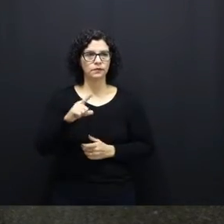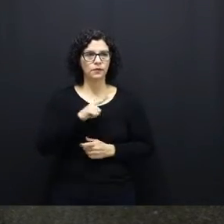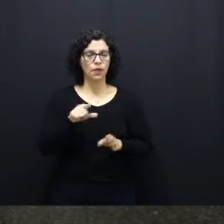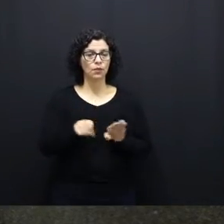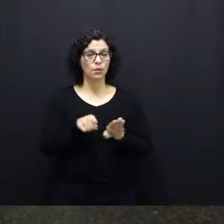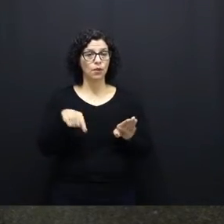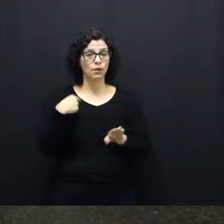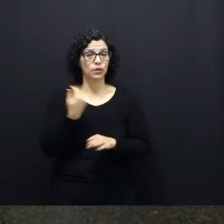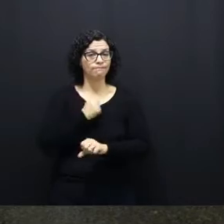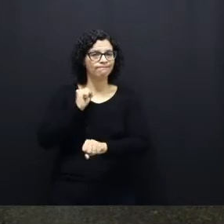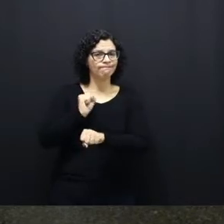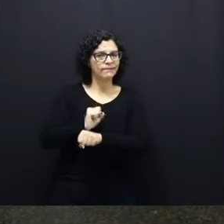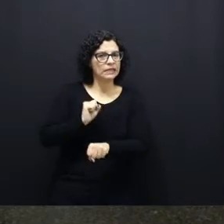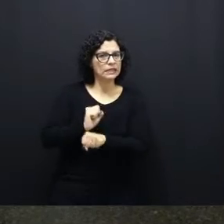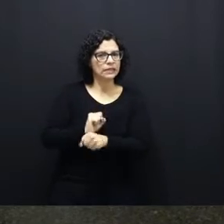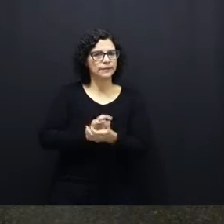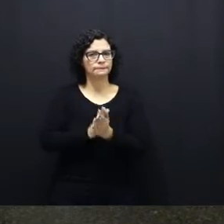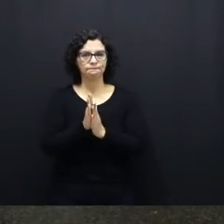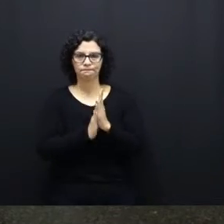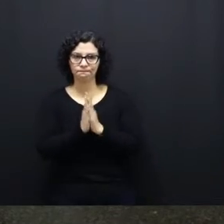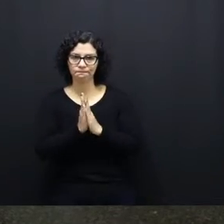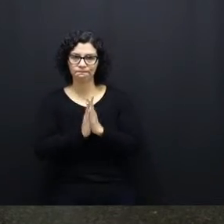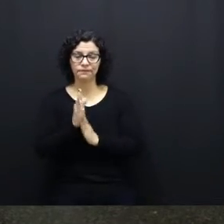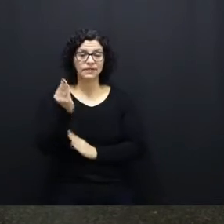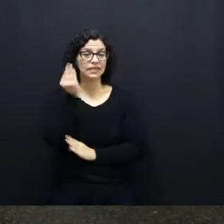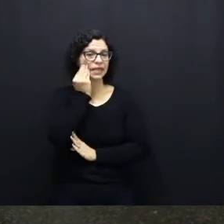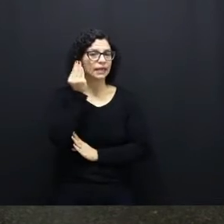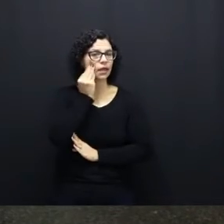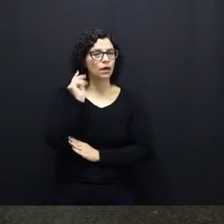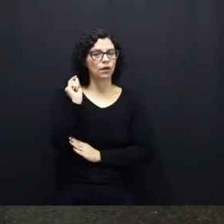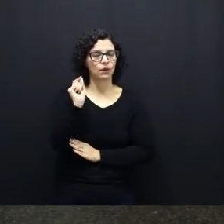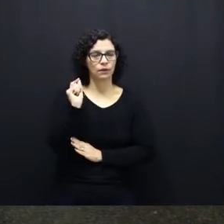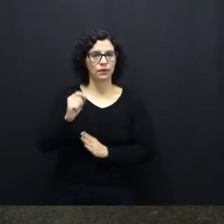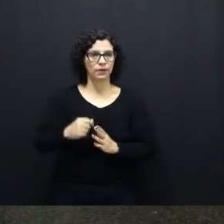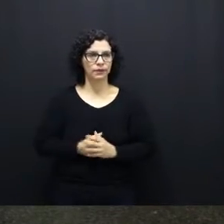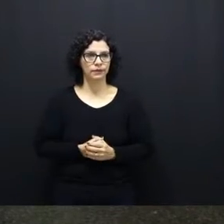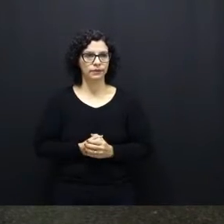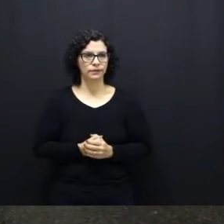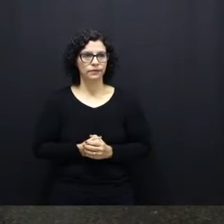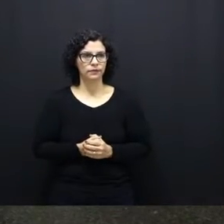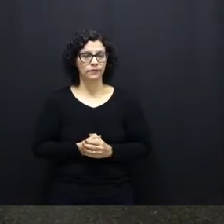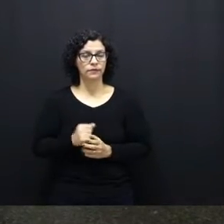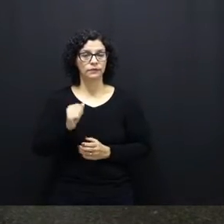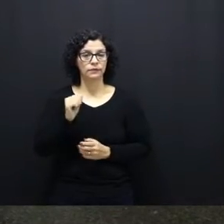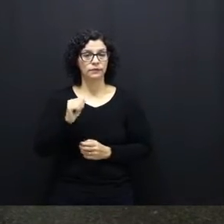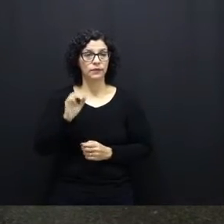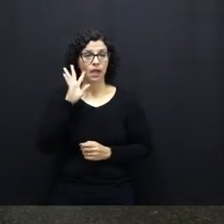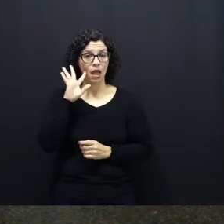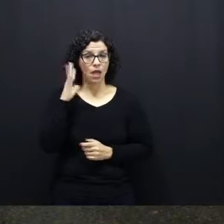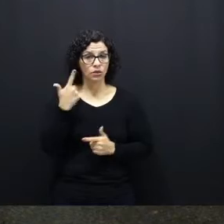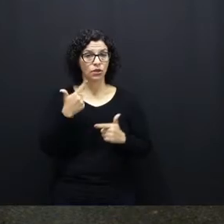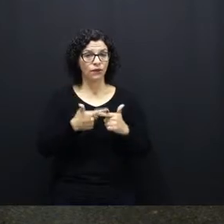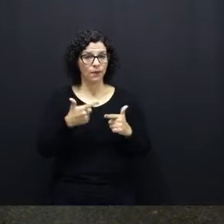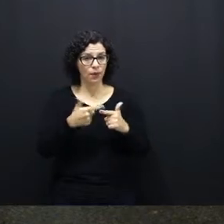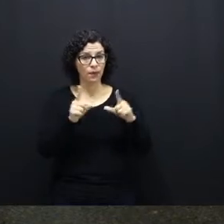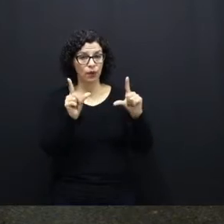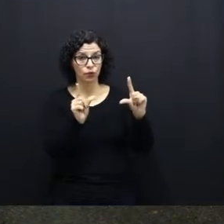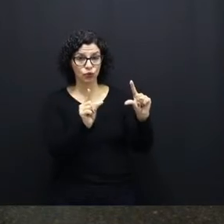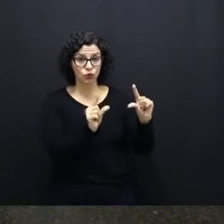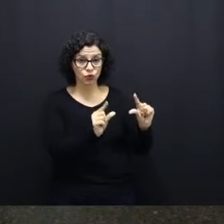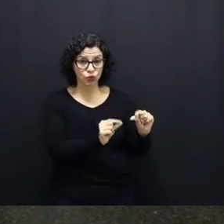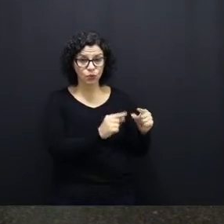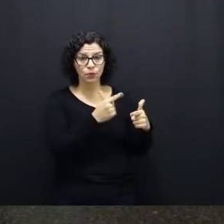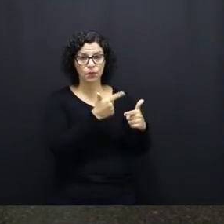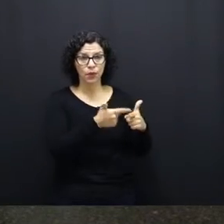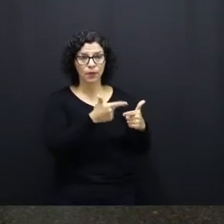expectativa é de tentar a solucionar Ou pelo menos amenizar a